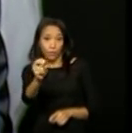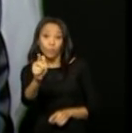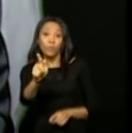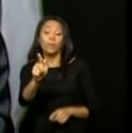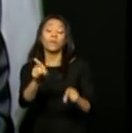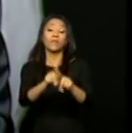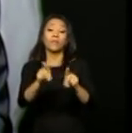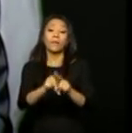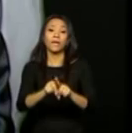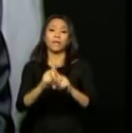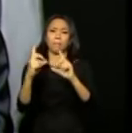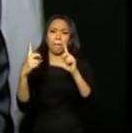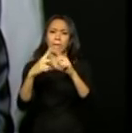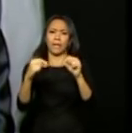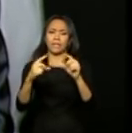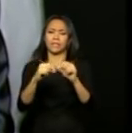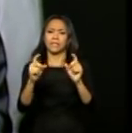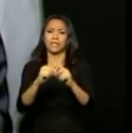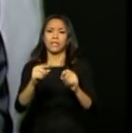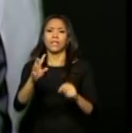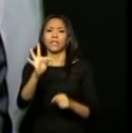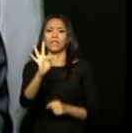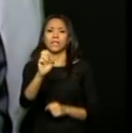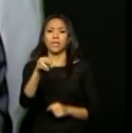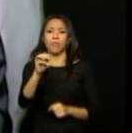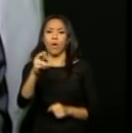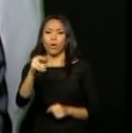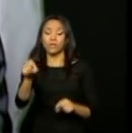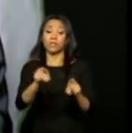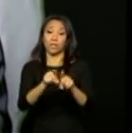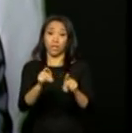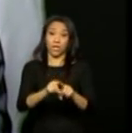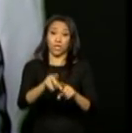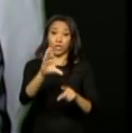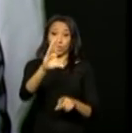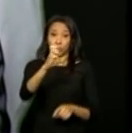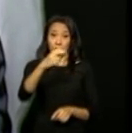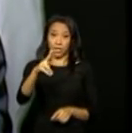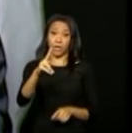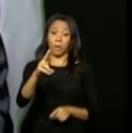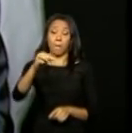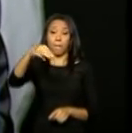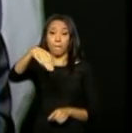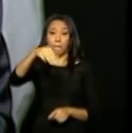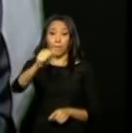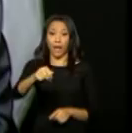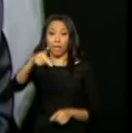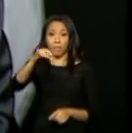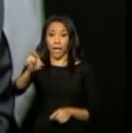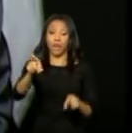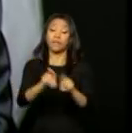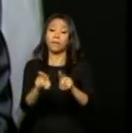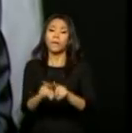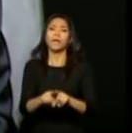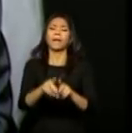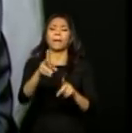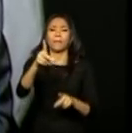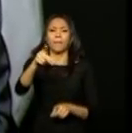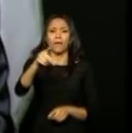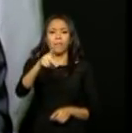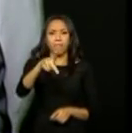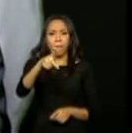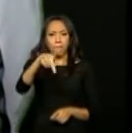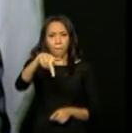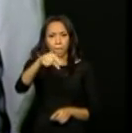de Brasília Teimosa e de Chapuri, do Céu do Mapiá, de Aparecida do Norte e do Ilê